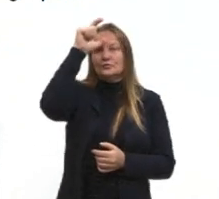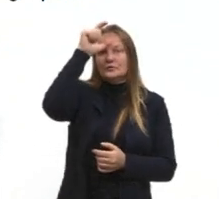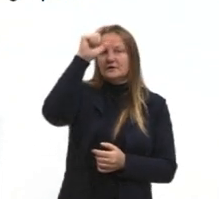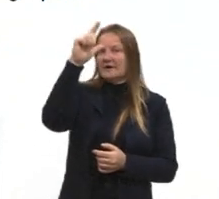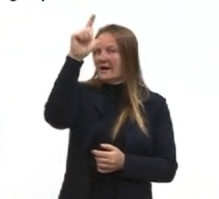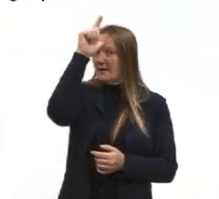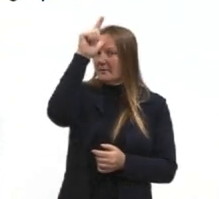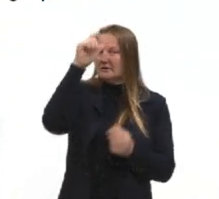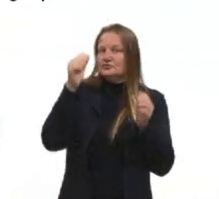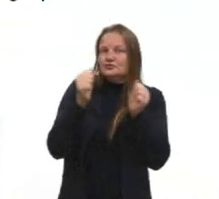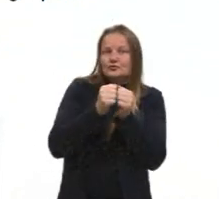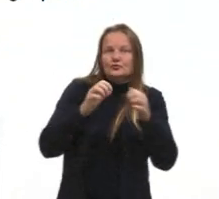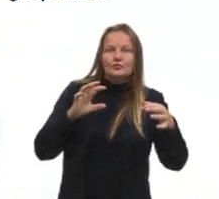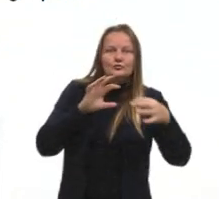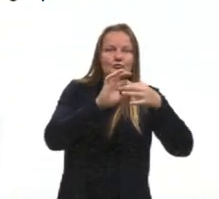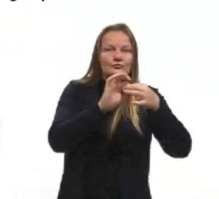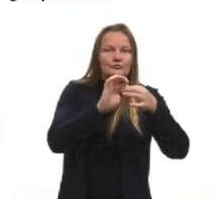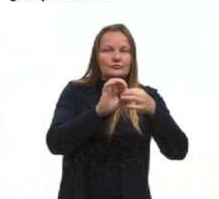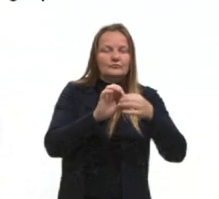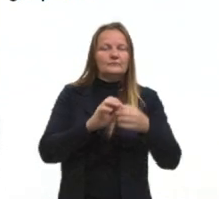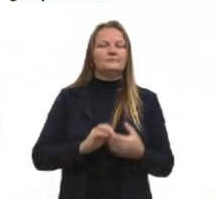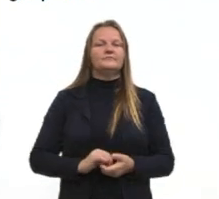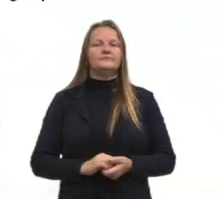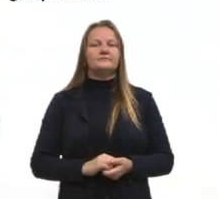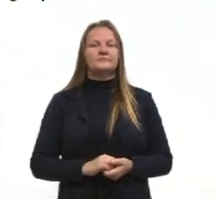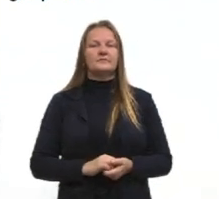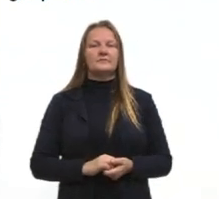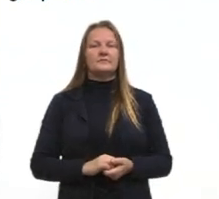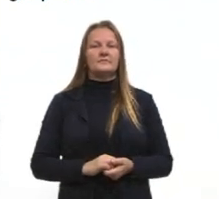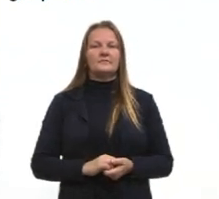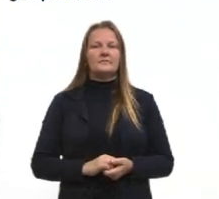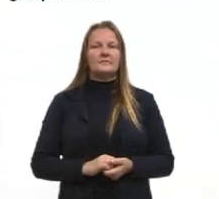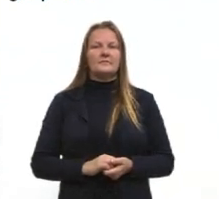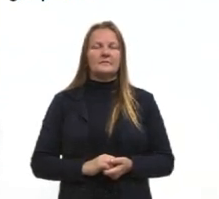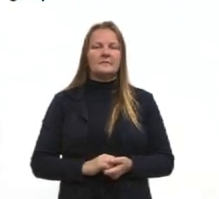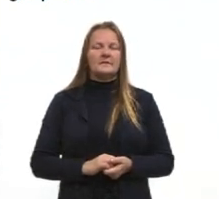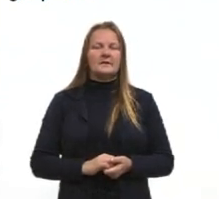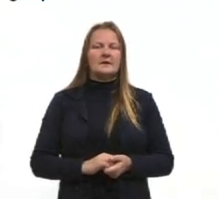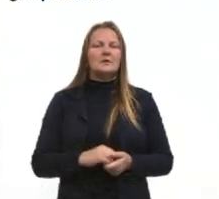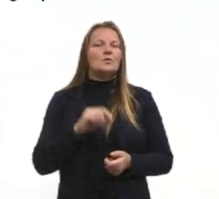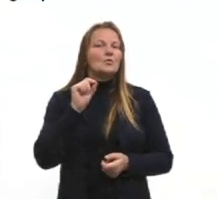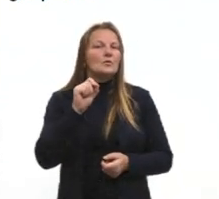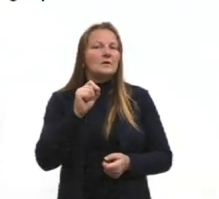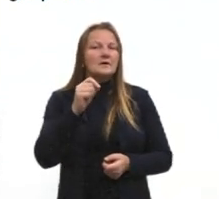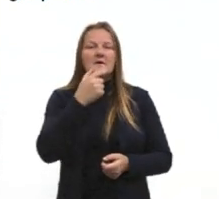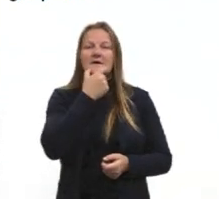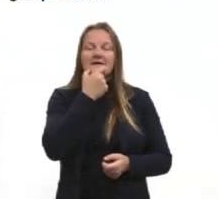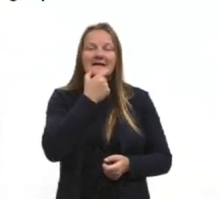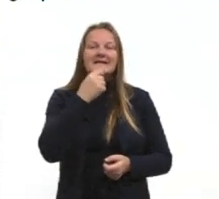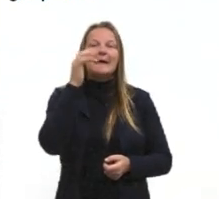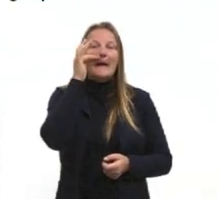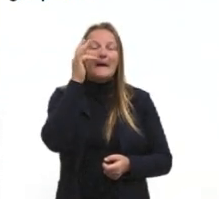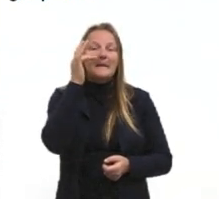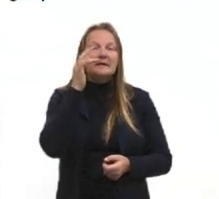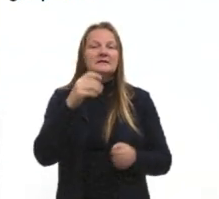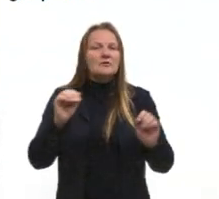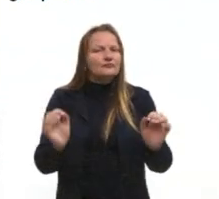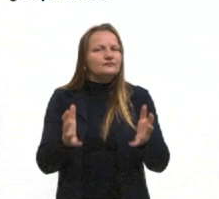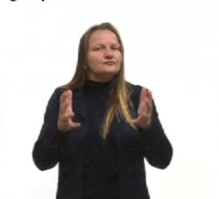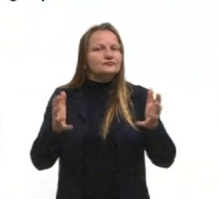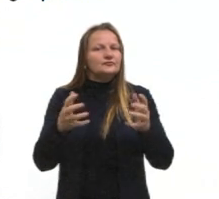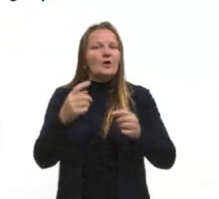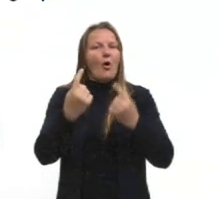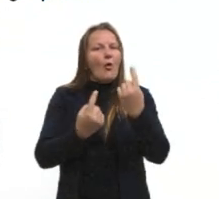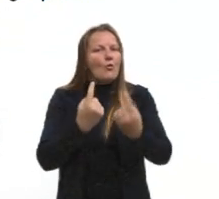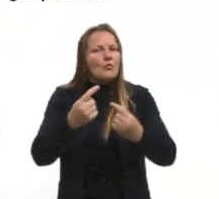o império turco ou tomando tava aliado a Alemanha então a Inglaterra e a França acaba incentivando algumas